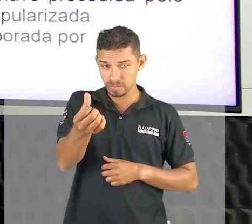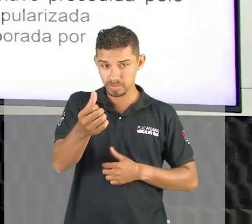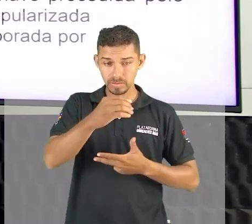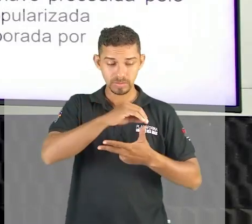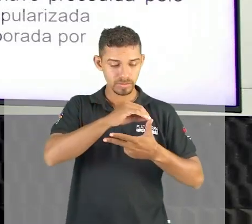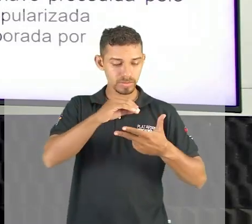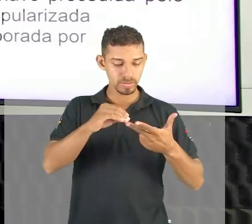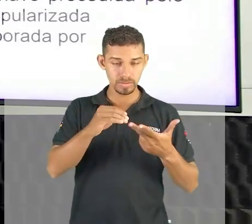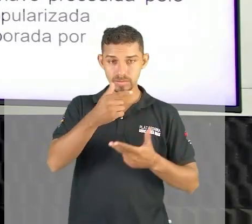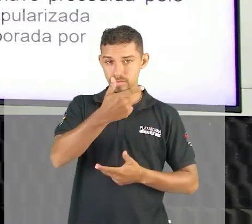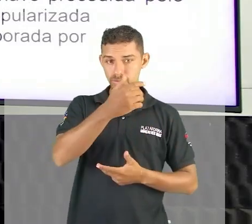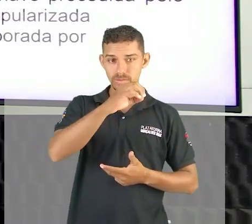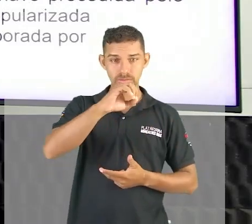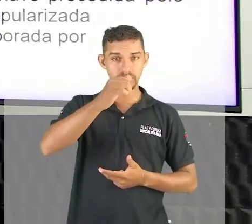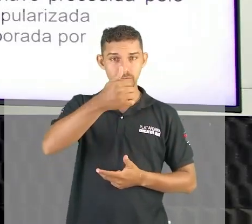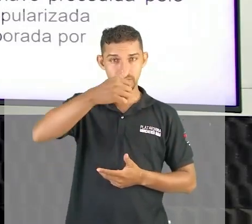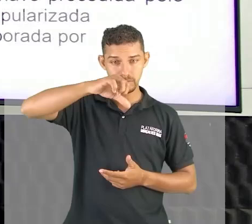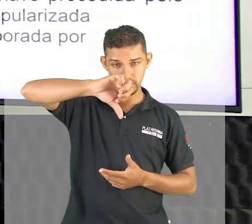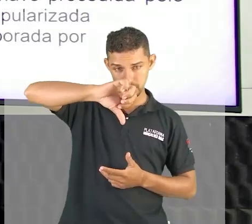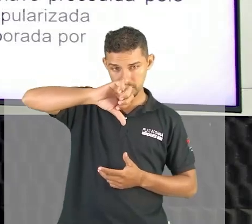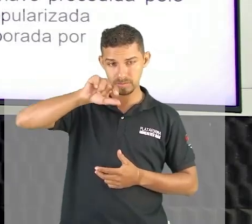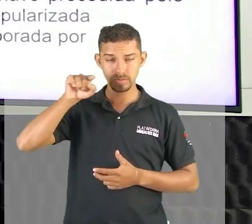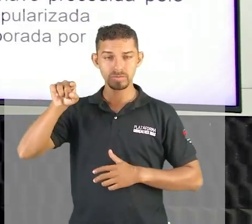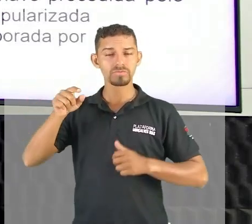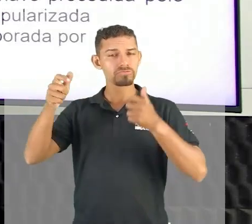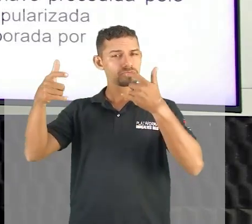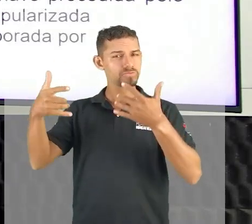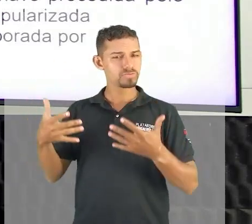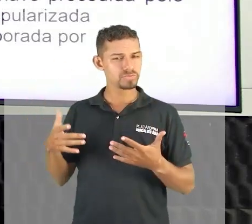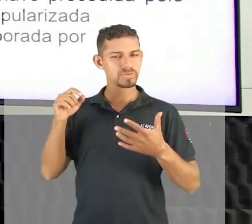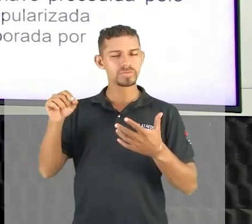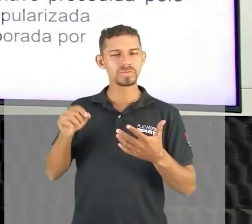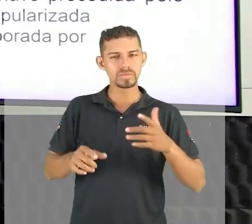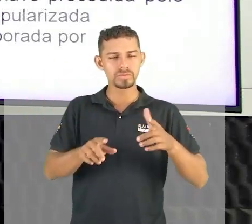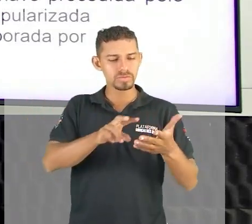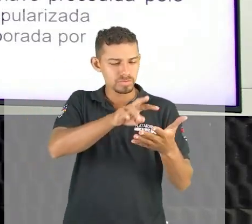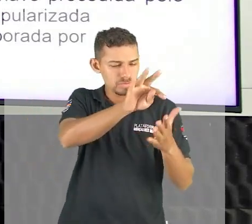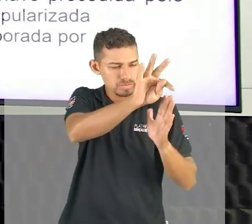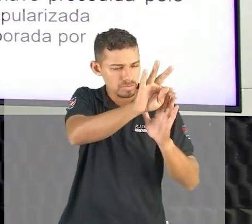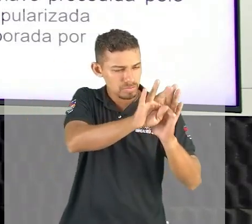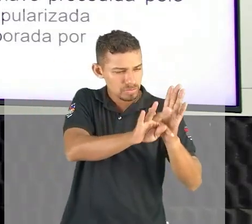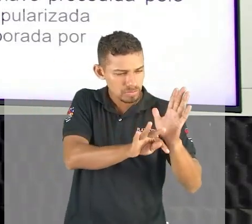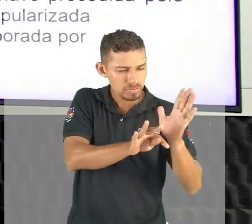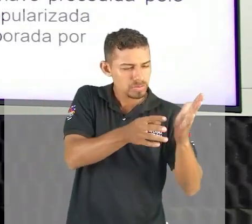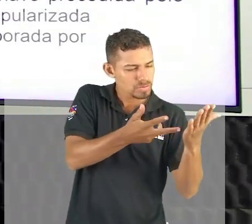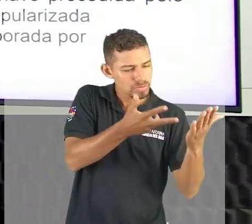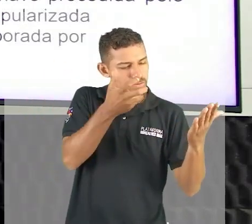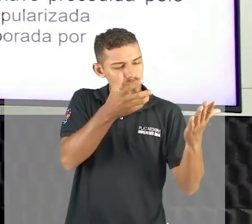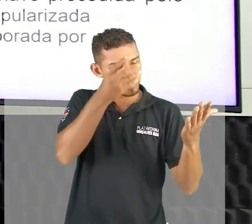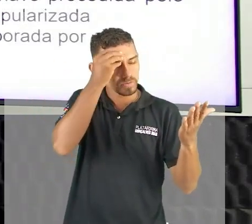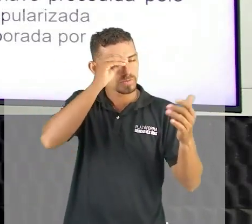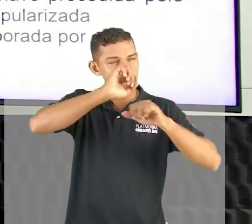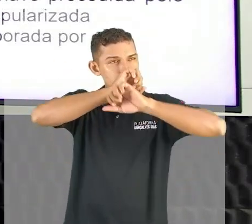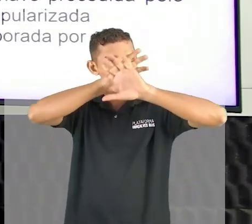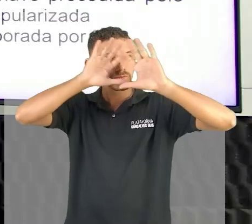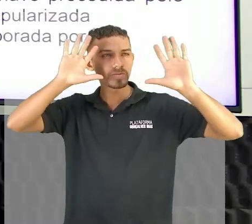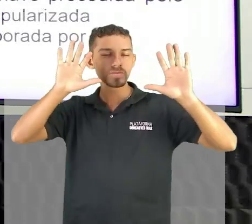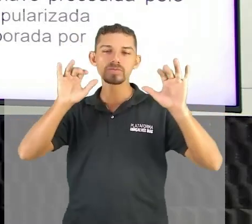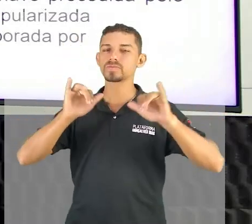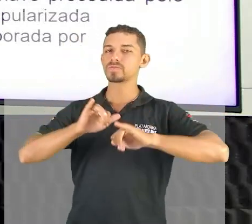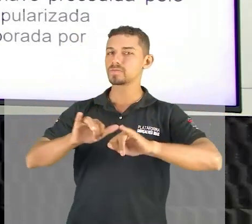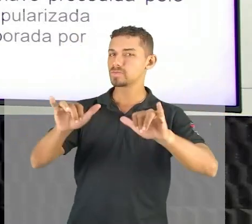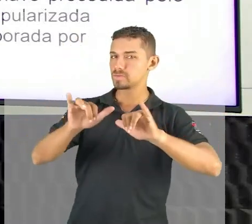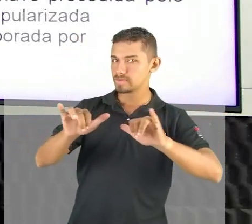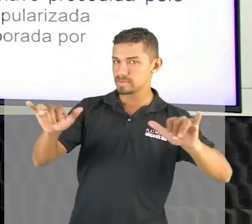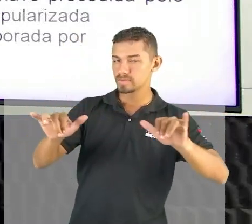Enem 2019 eh nesta questão a gente vai trabalhar de com a interpretação de Notícias certo eh para começar a gente